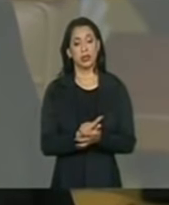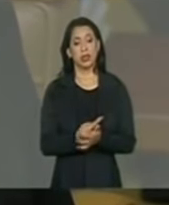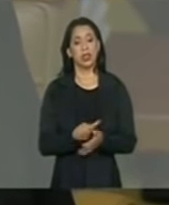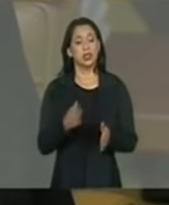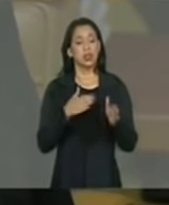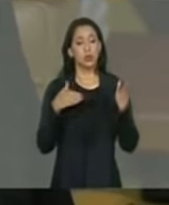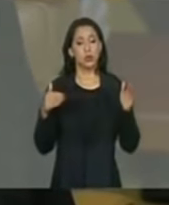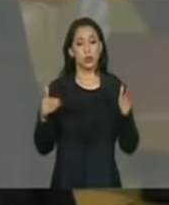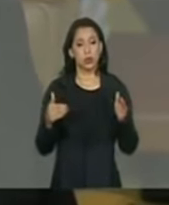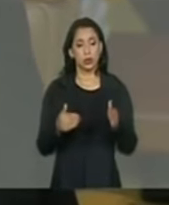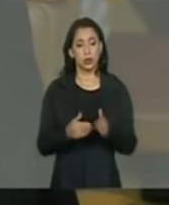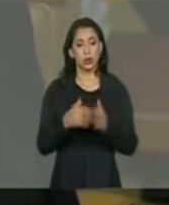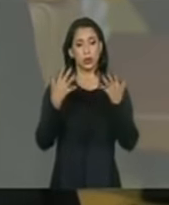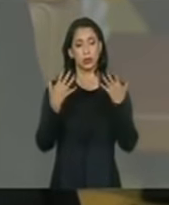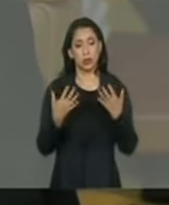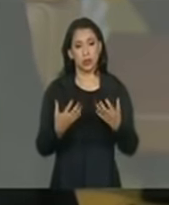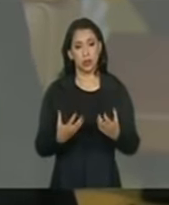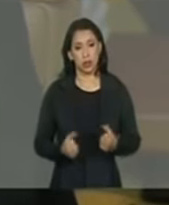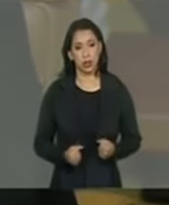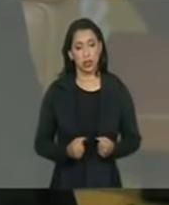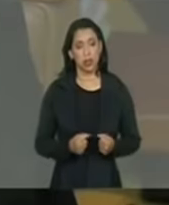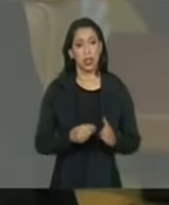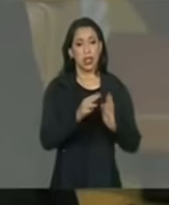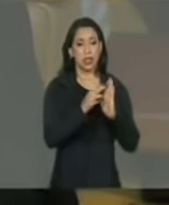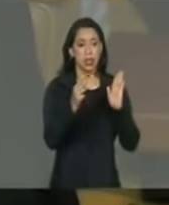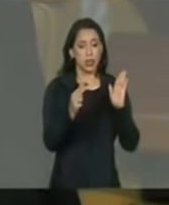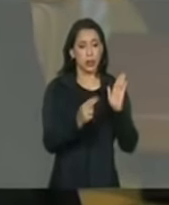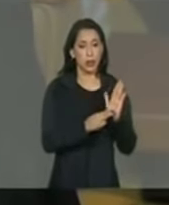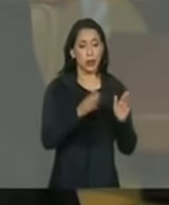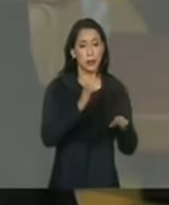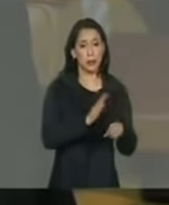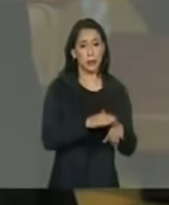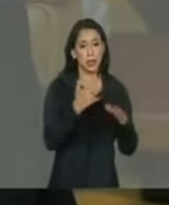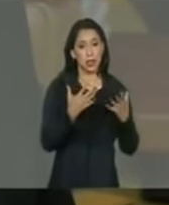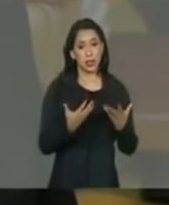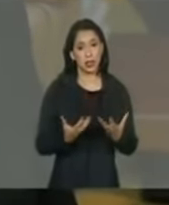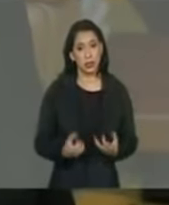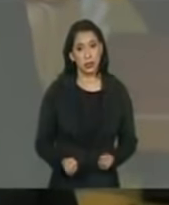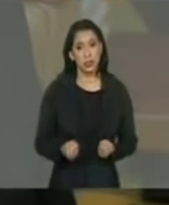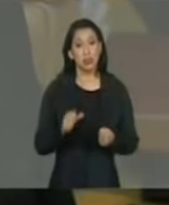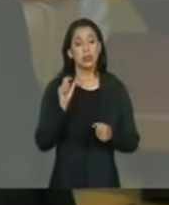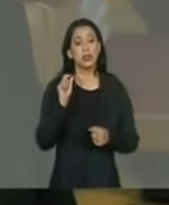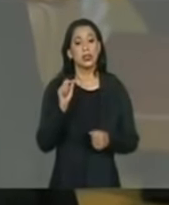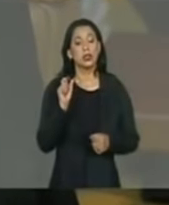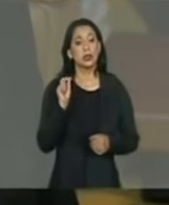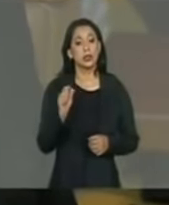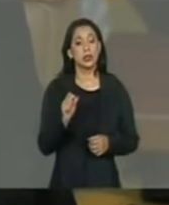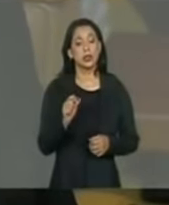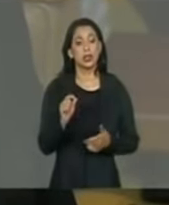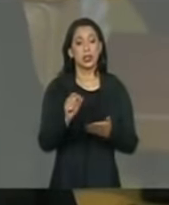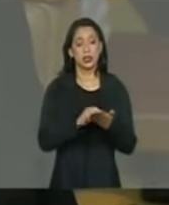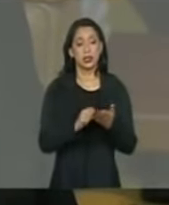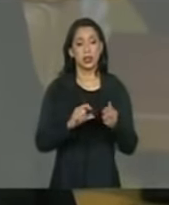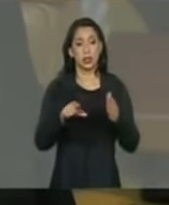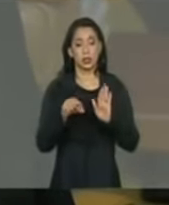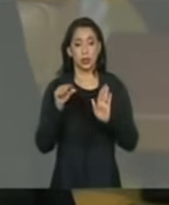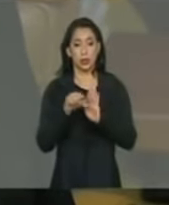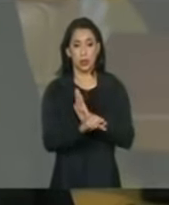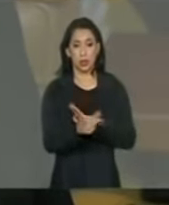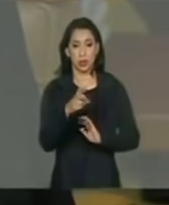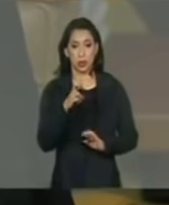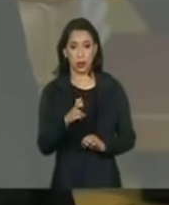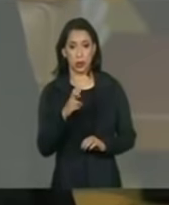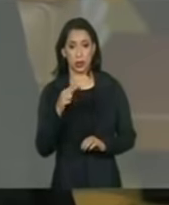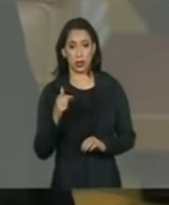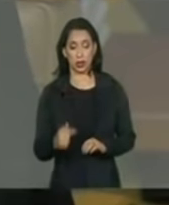espécie o critério da norma mais favorável que no caso é aquela inscrita no ensino 57 no